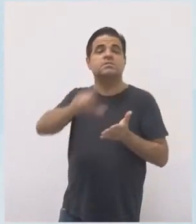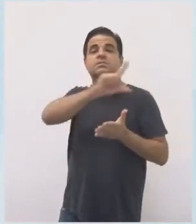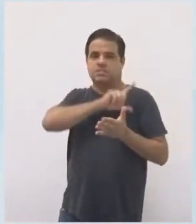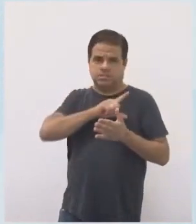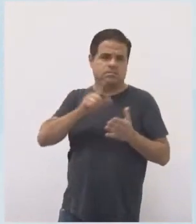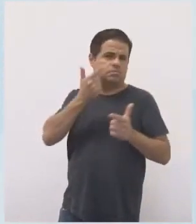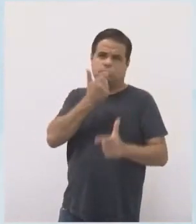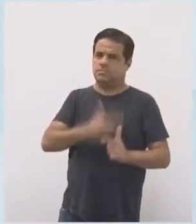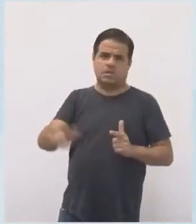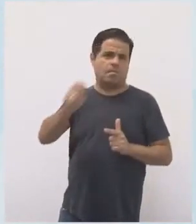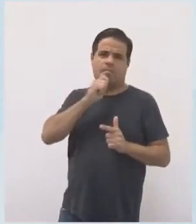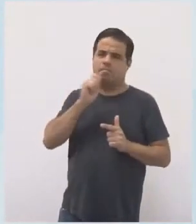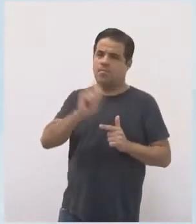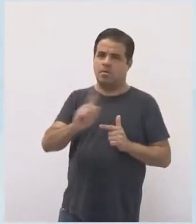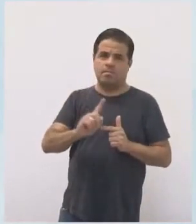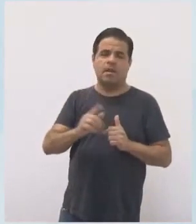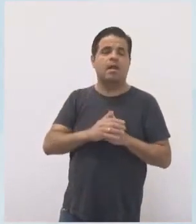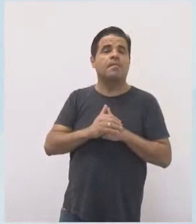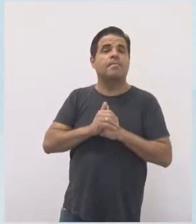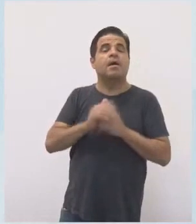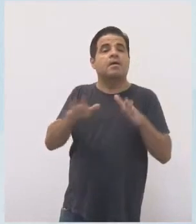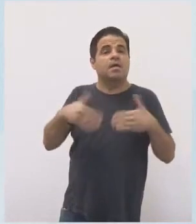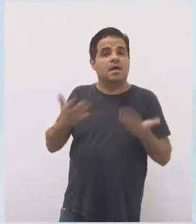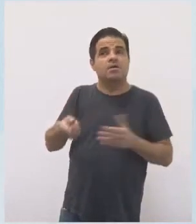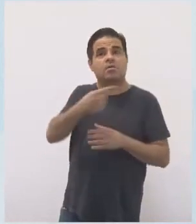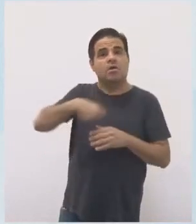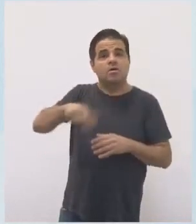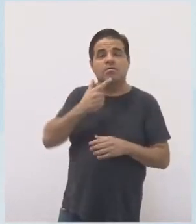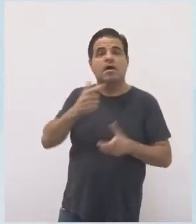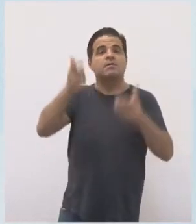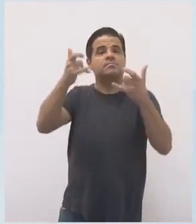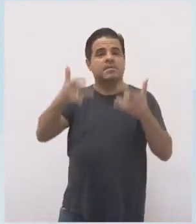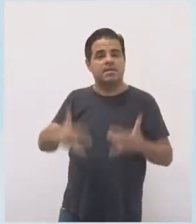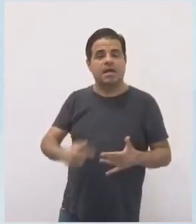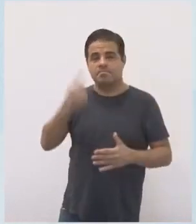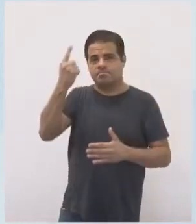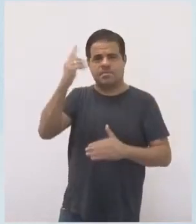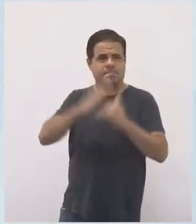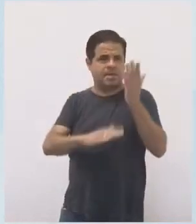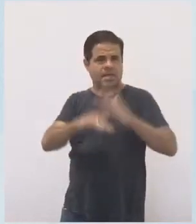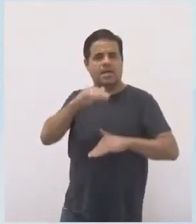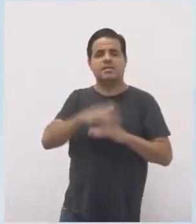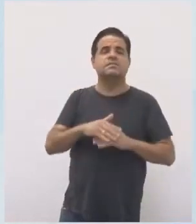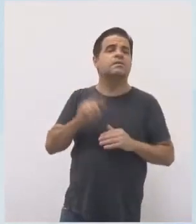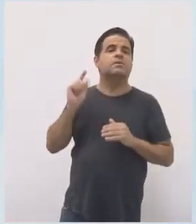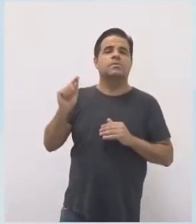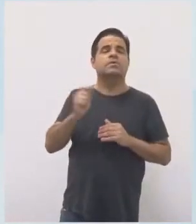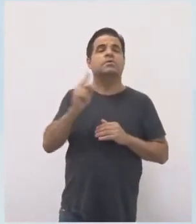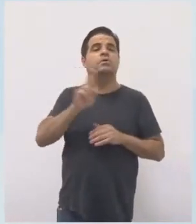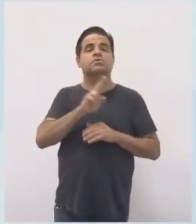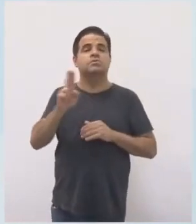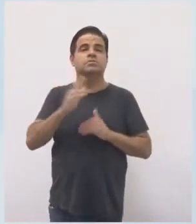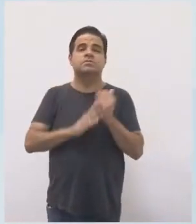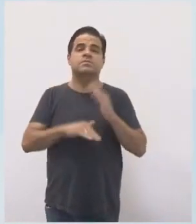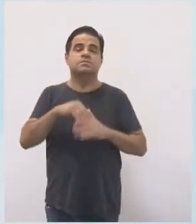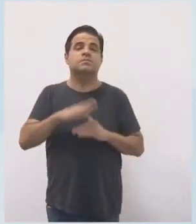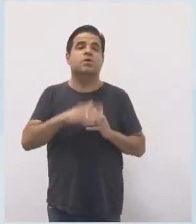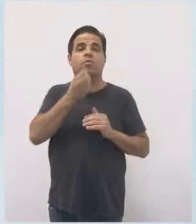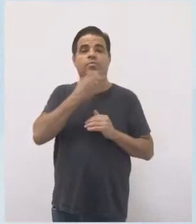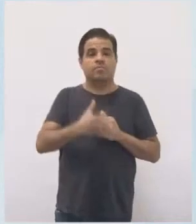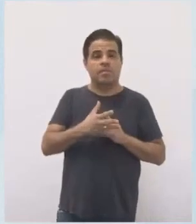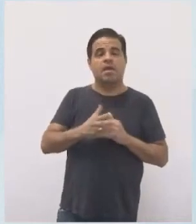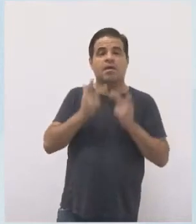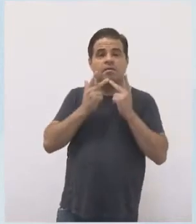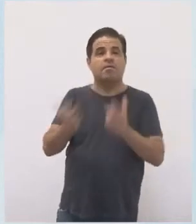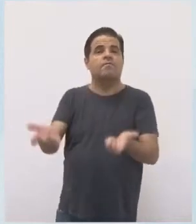antes, não tem problema. E aí, então, a gente vai falar da primeira ação, e a primeira ação, que nós chamamos de ação do bem, fale